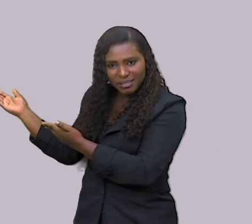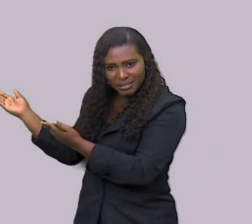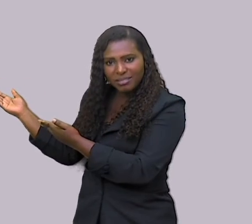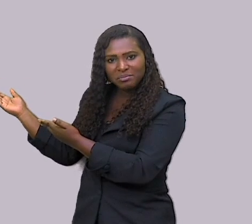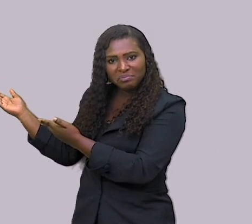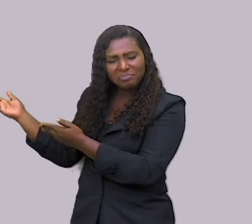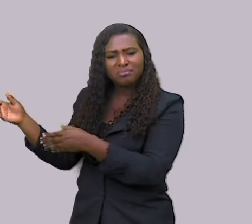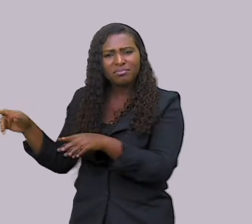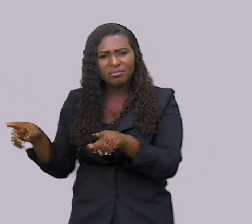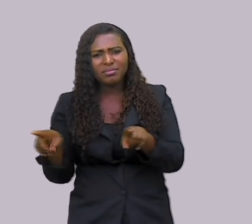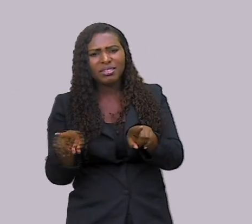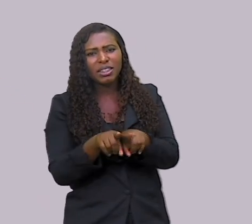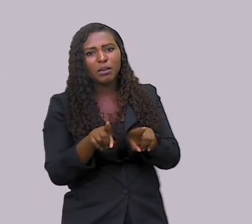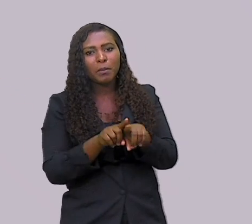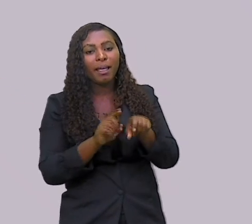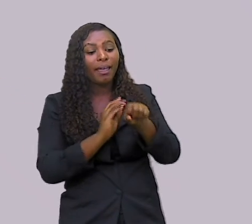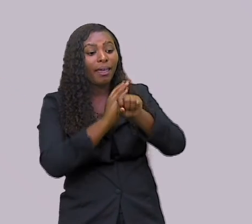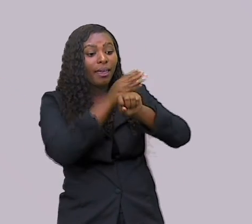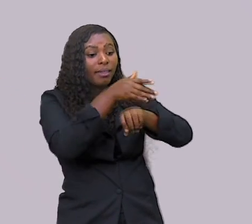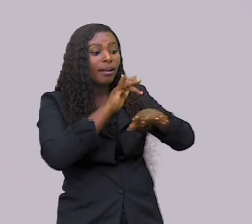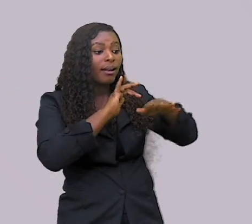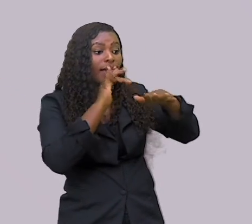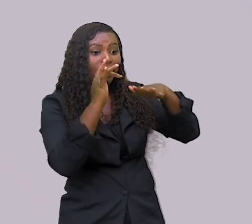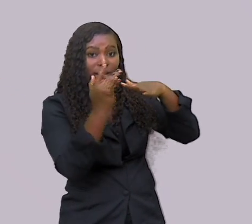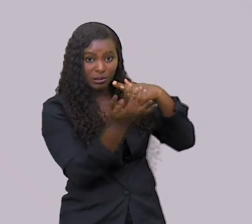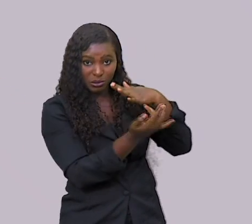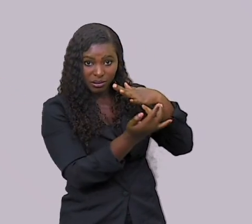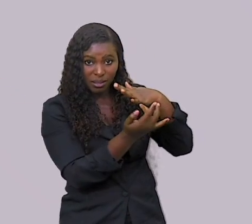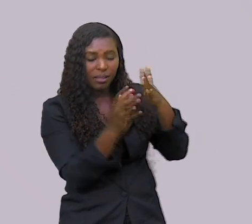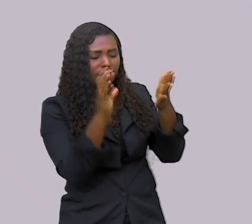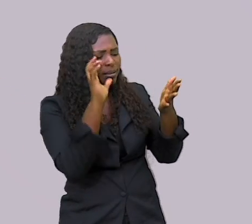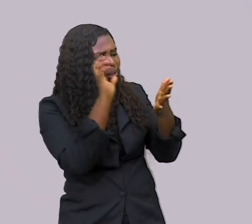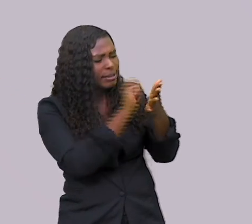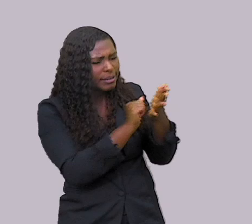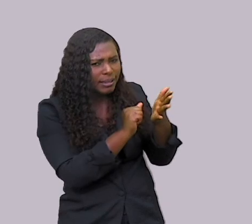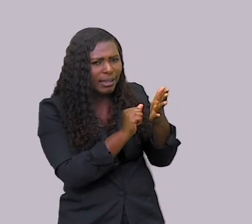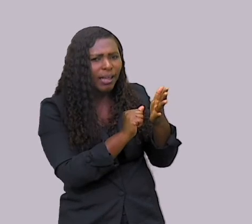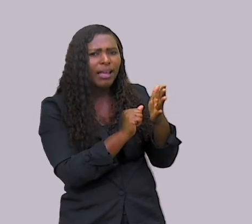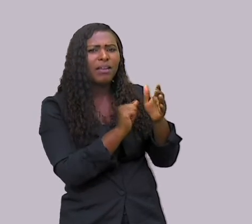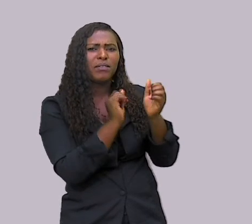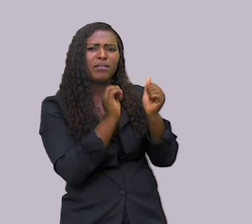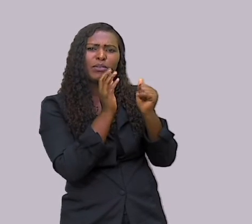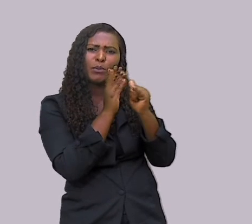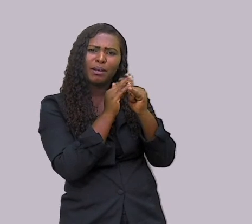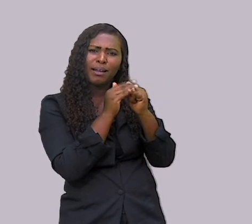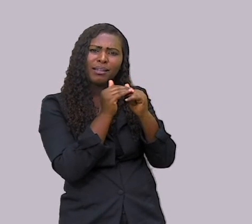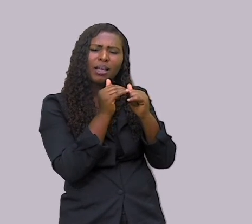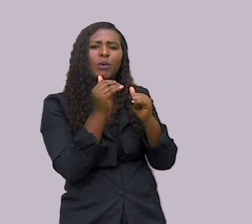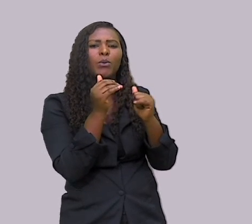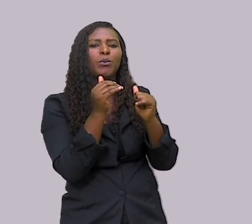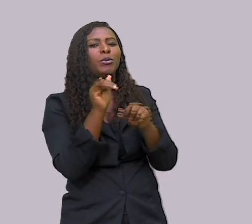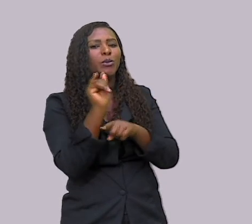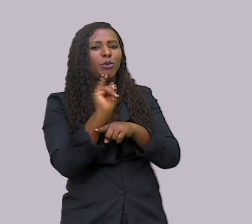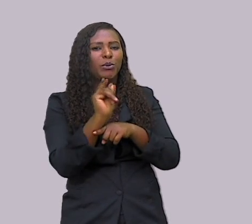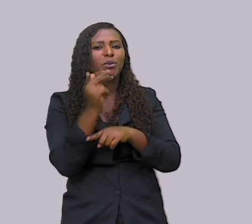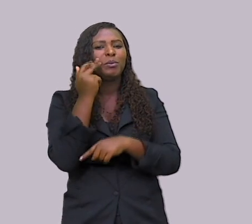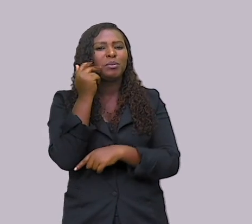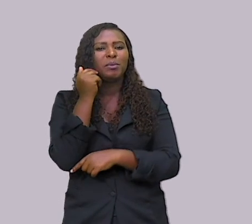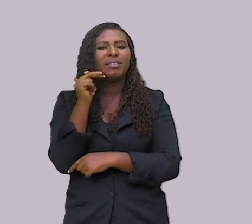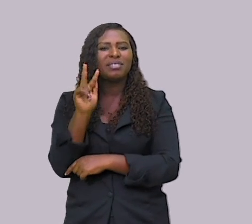tela. Vão acessar as nossas redes sociais e se inscrever em nosso canal YouTube